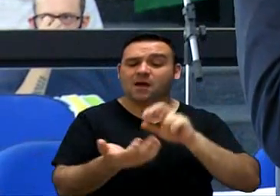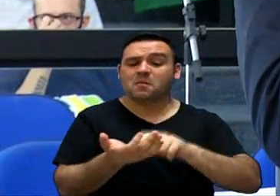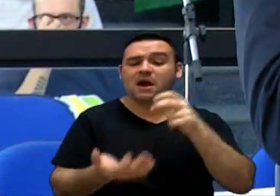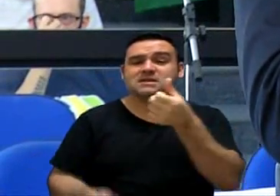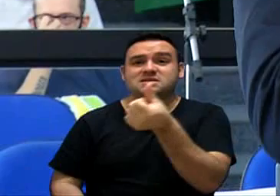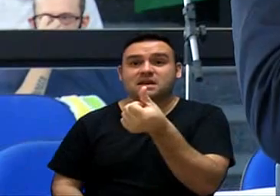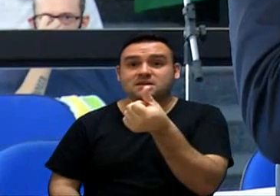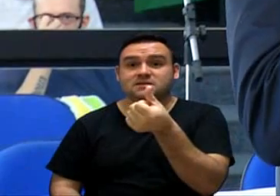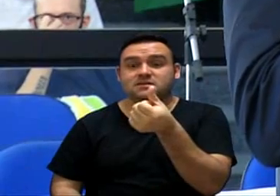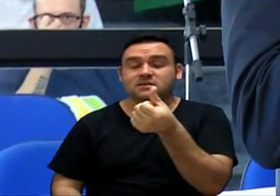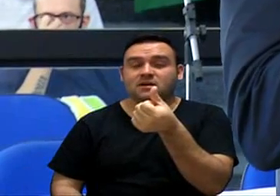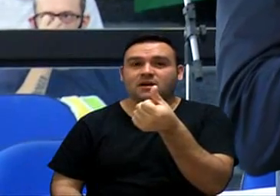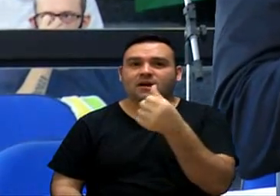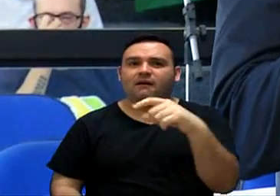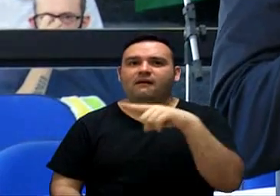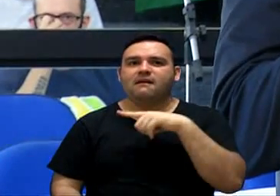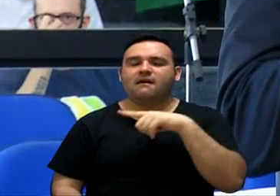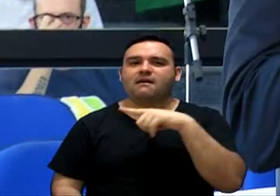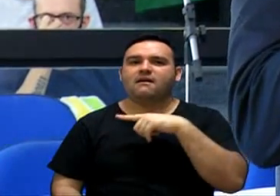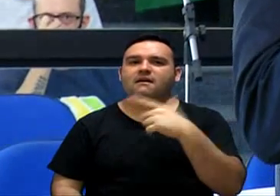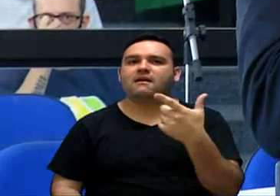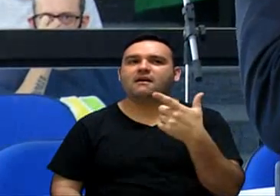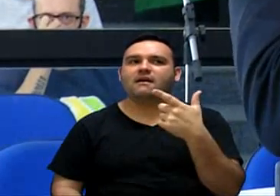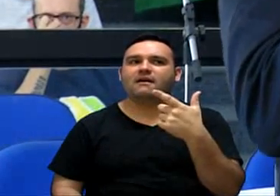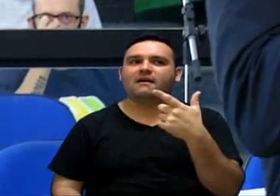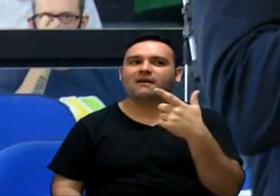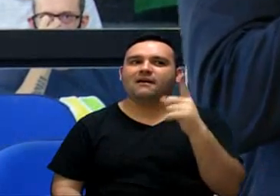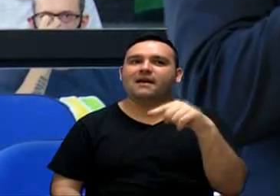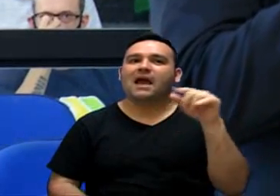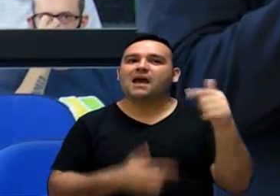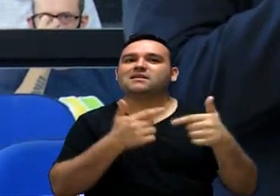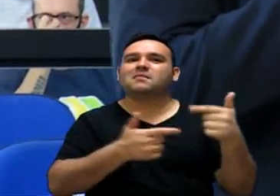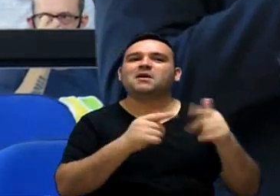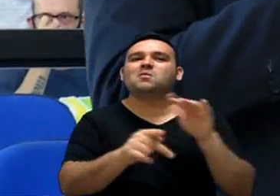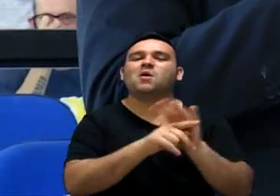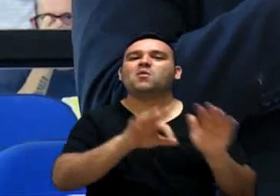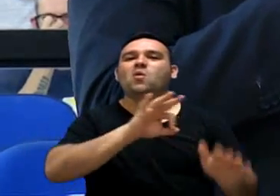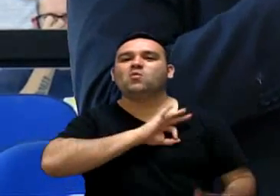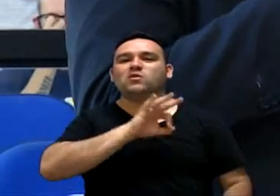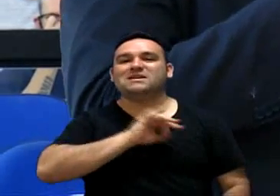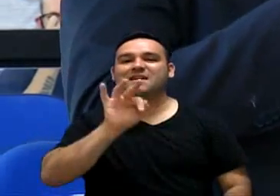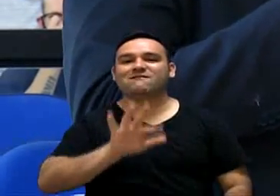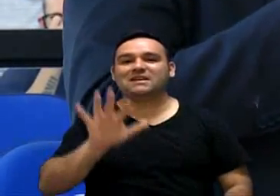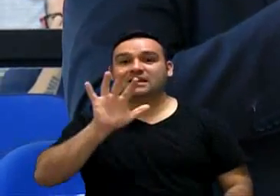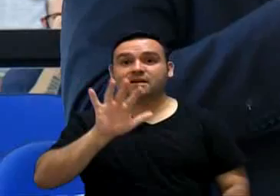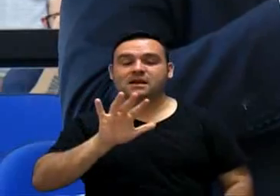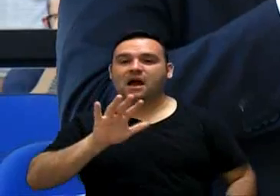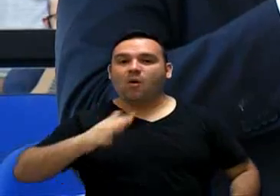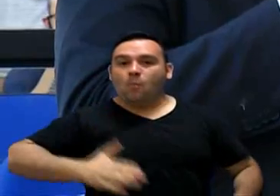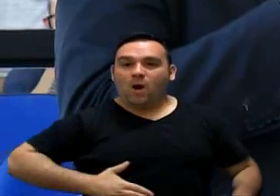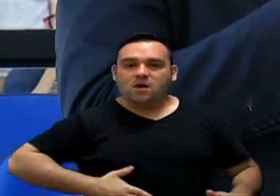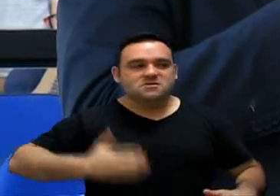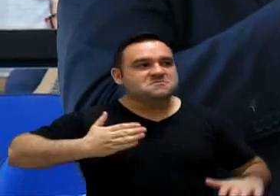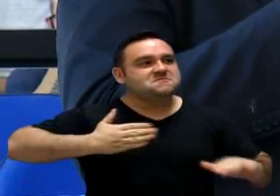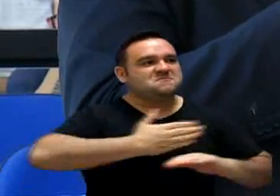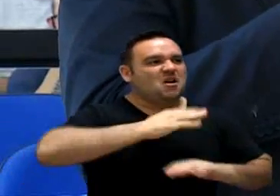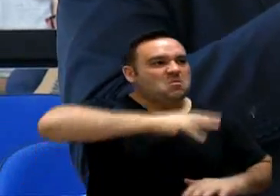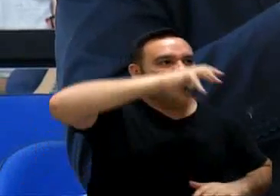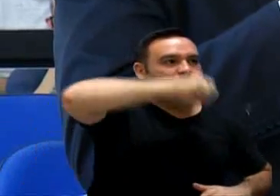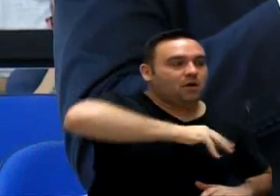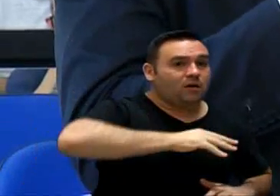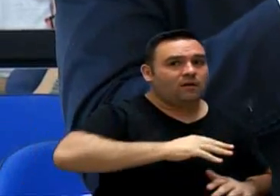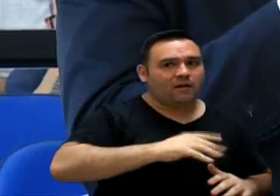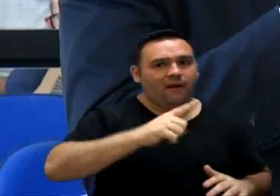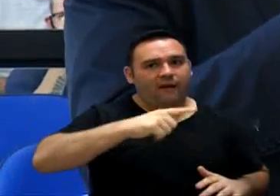6 horas da manhã, fazendo o que faz a Polícia Federal na casa de malfeitores. Então,